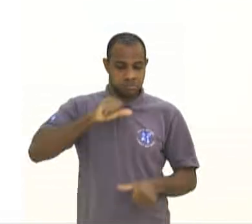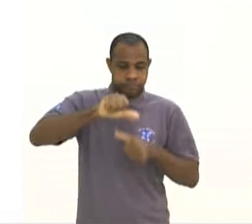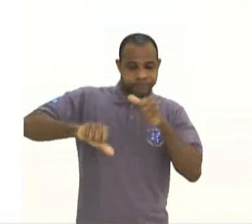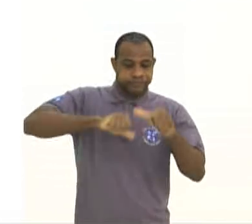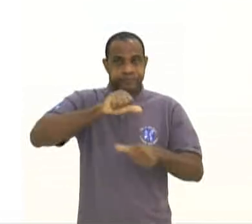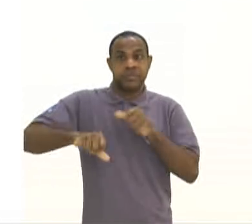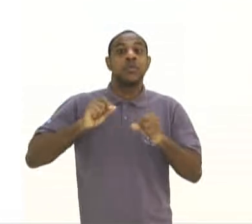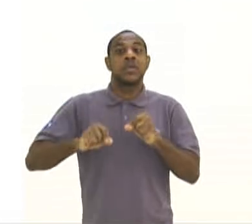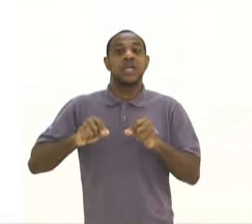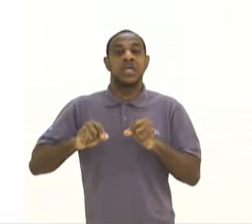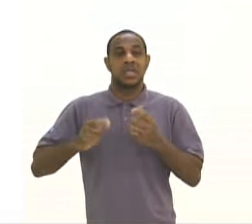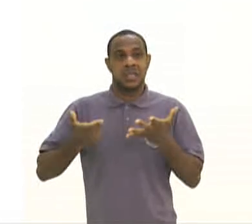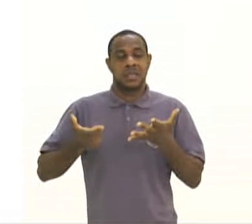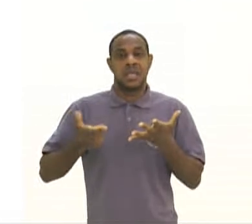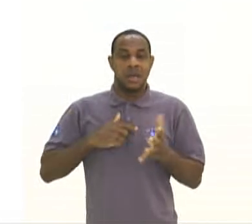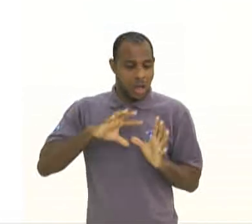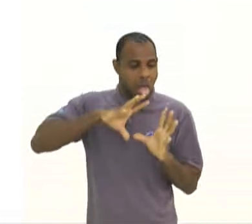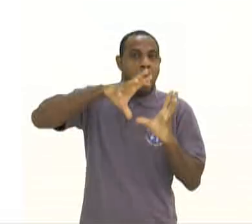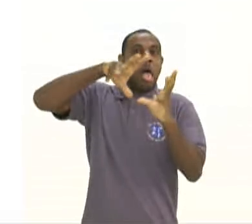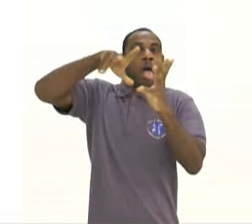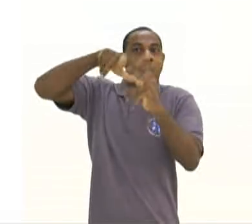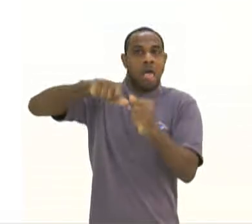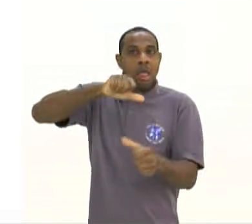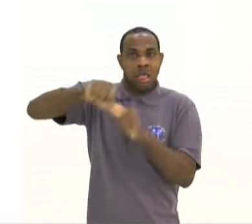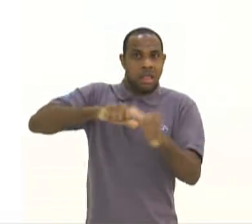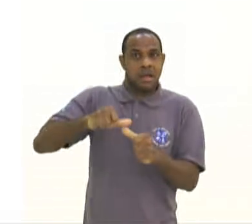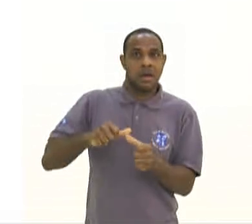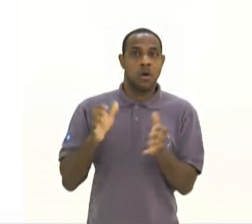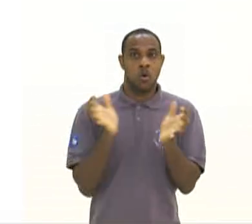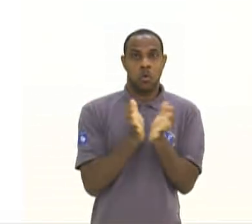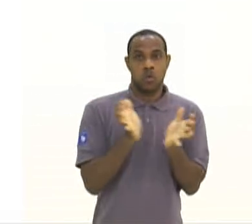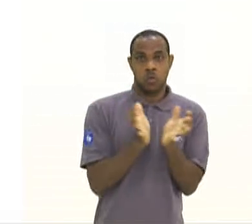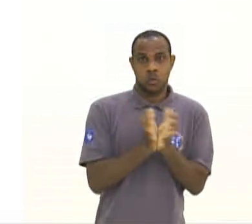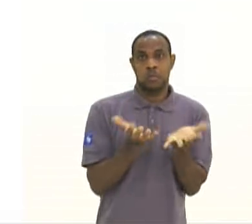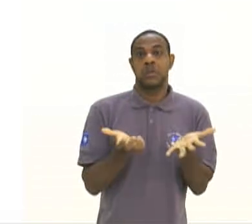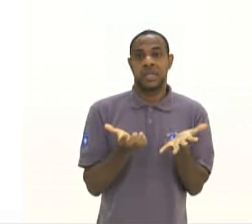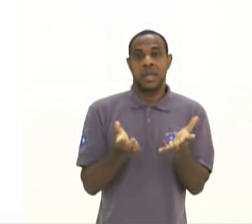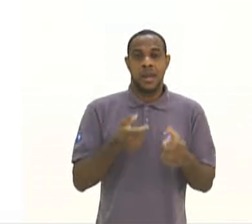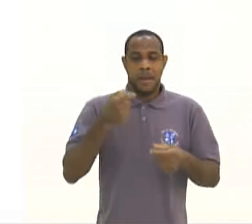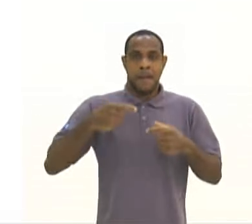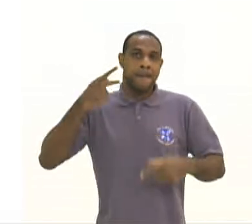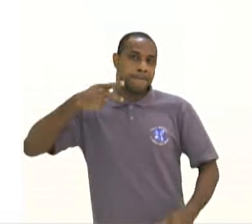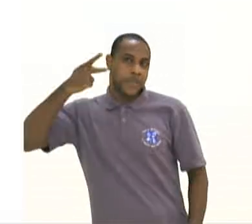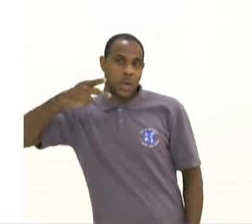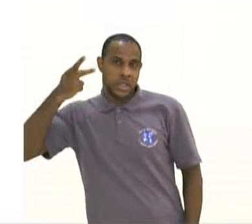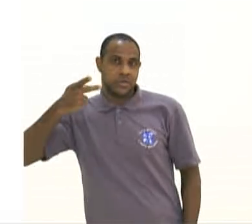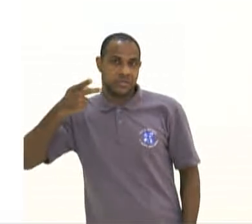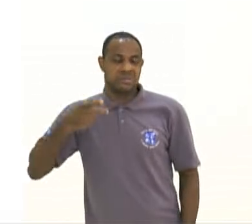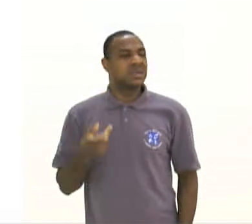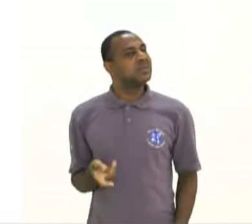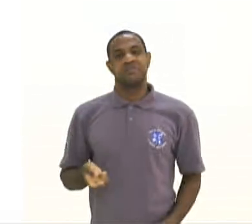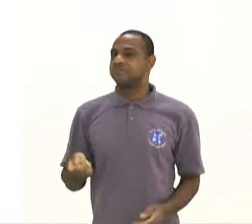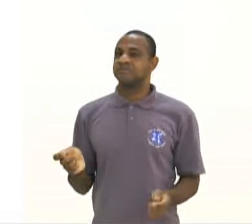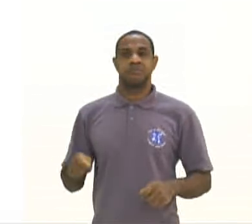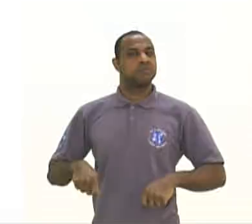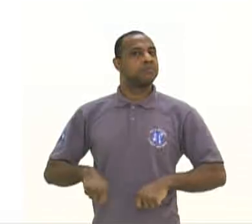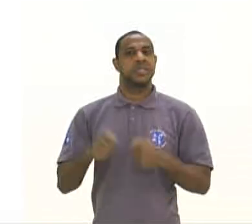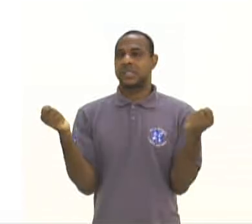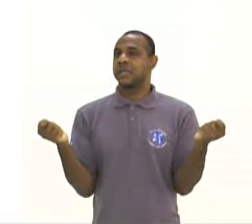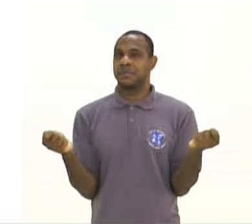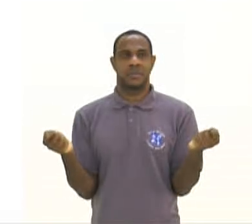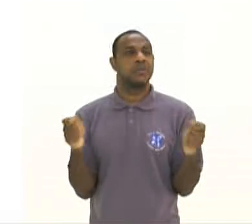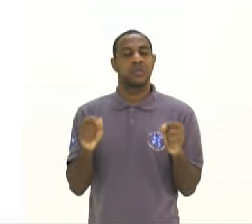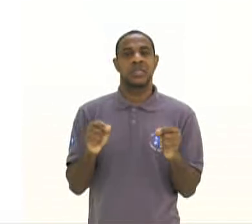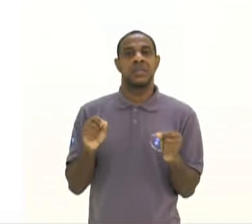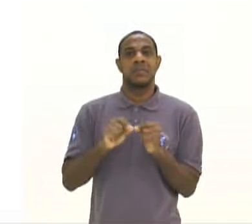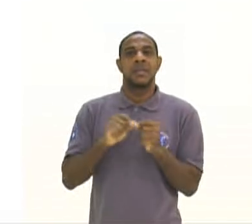uma crise de caráter global. A classe política foi incapaz de estabelecer os acordos mínimos para